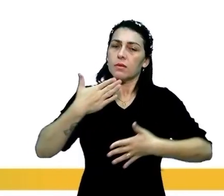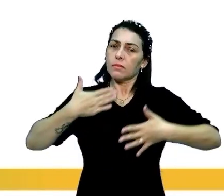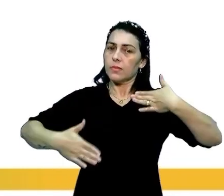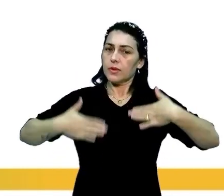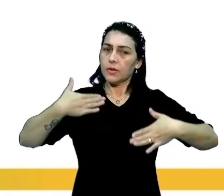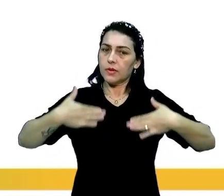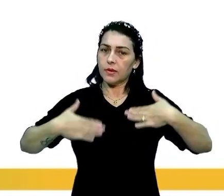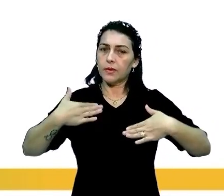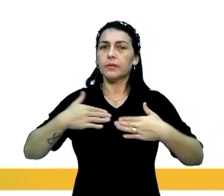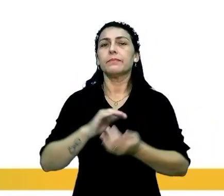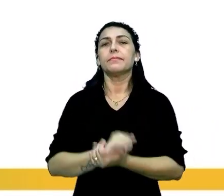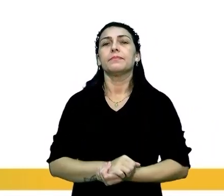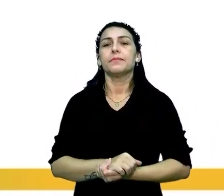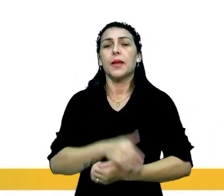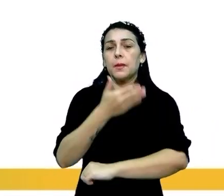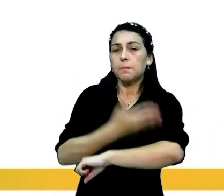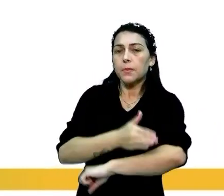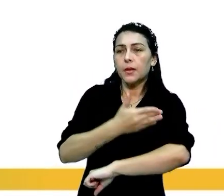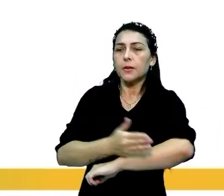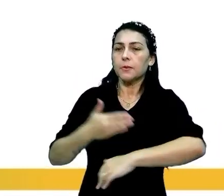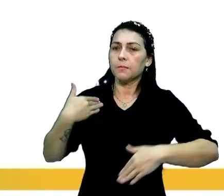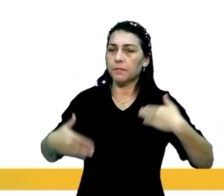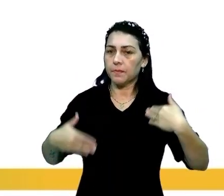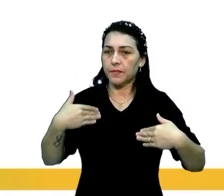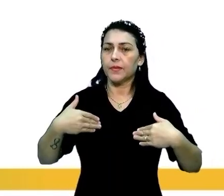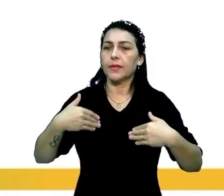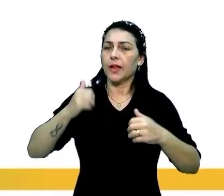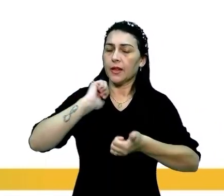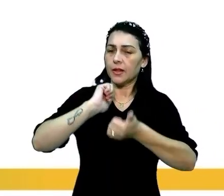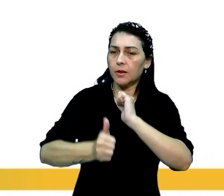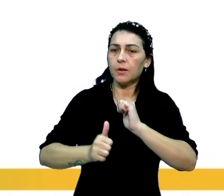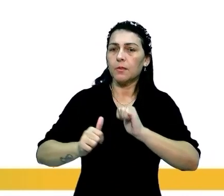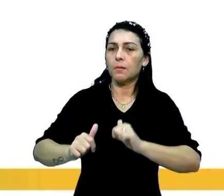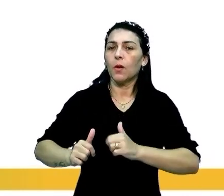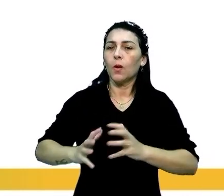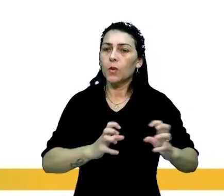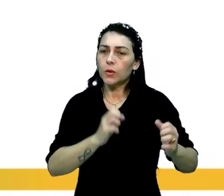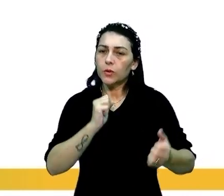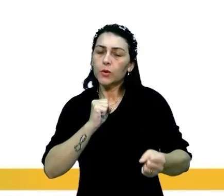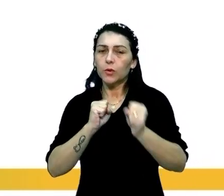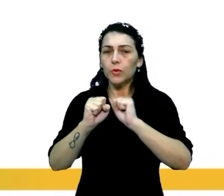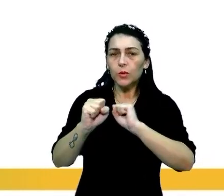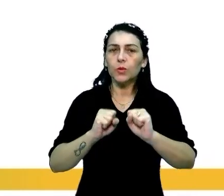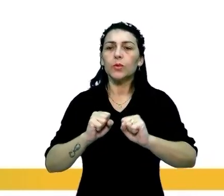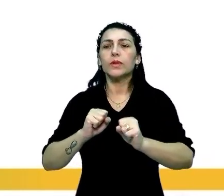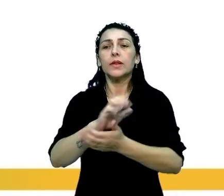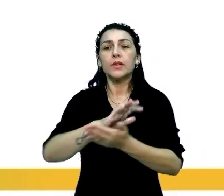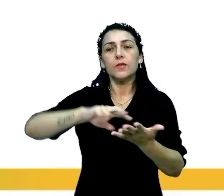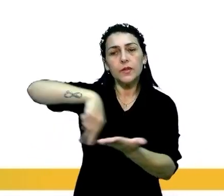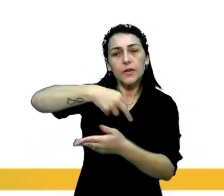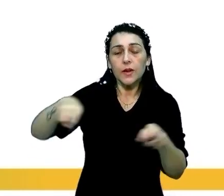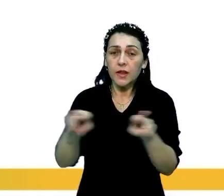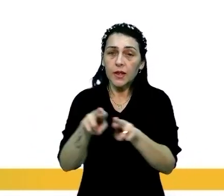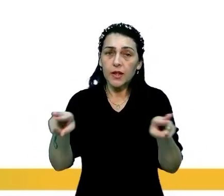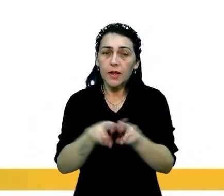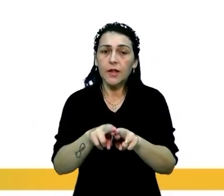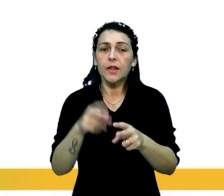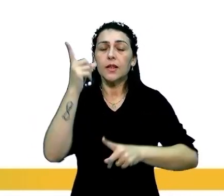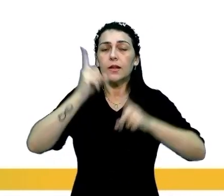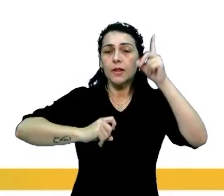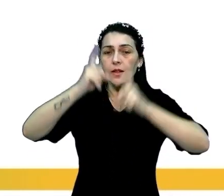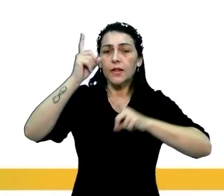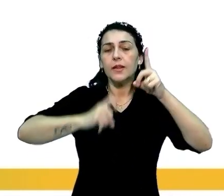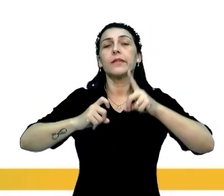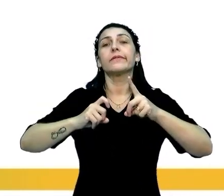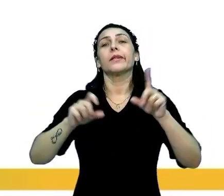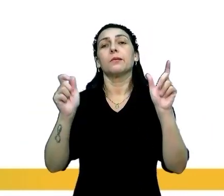dos benefícios, tá? Tem as práticas corporais, esportes, lutas, atividades rítmicas expressivas. Temos o